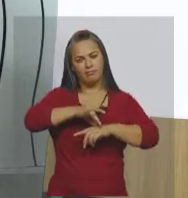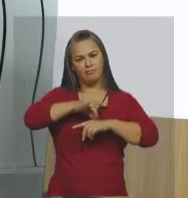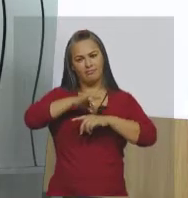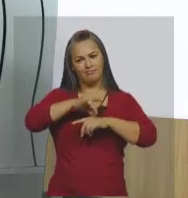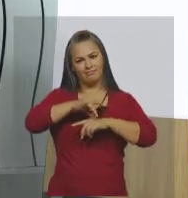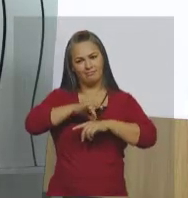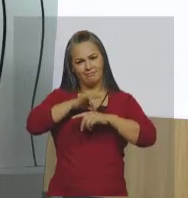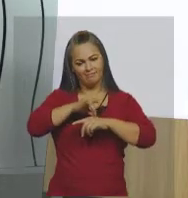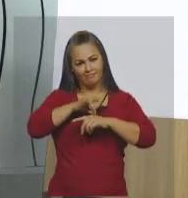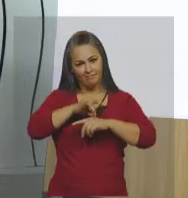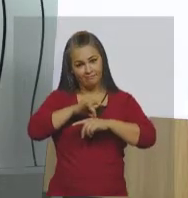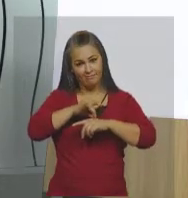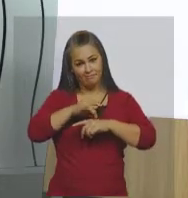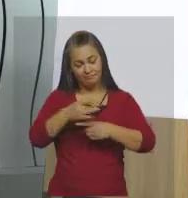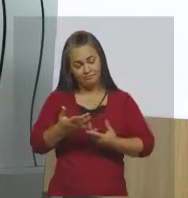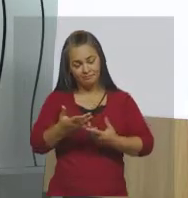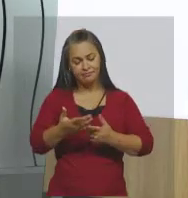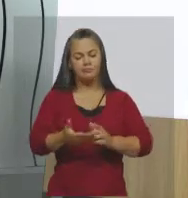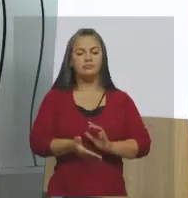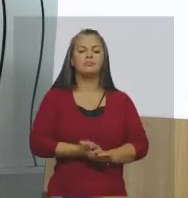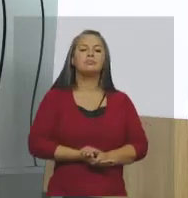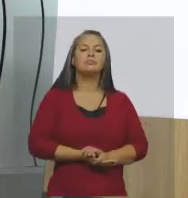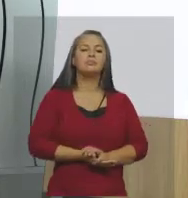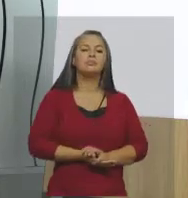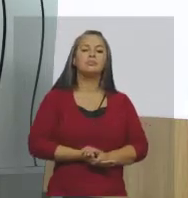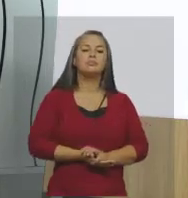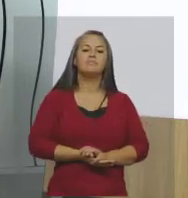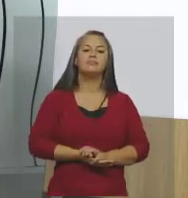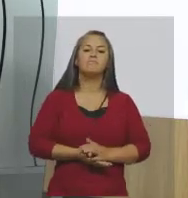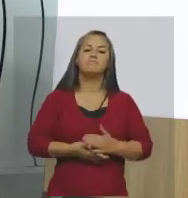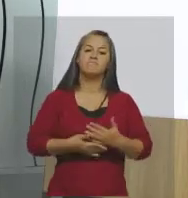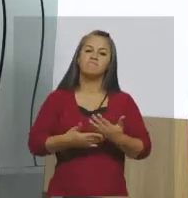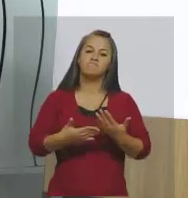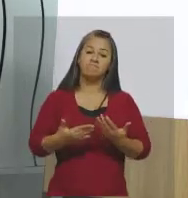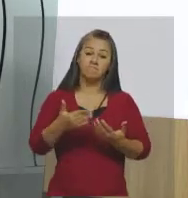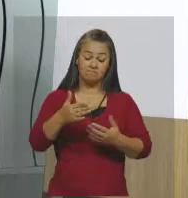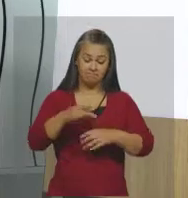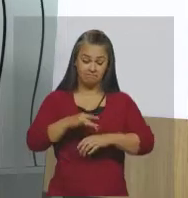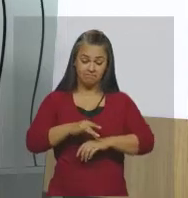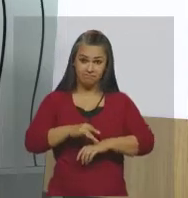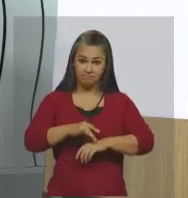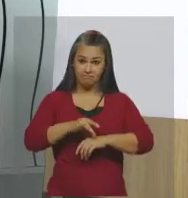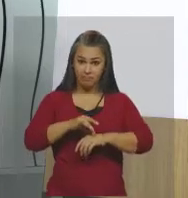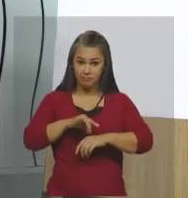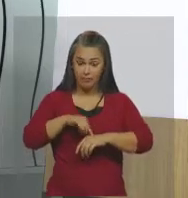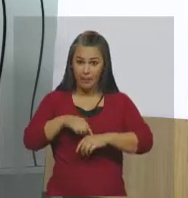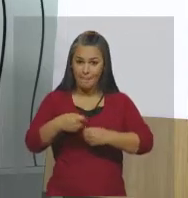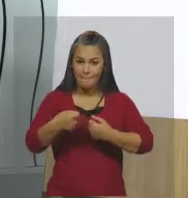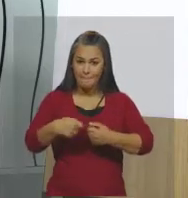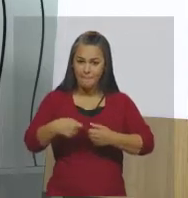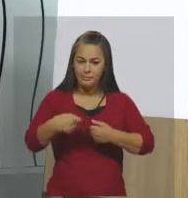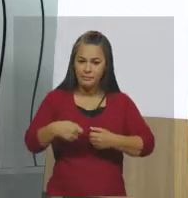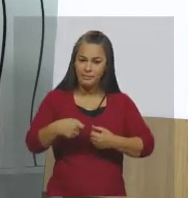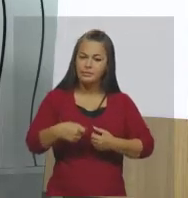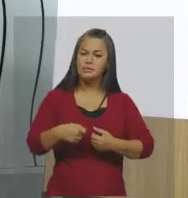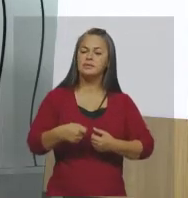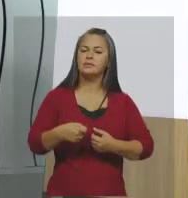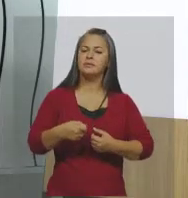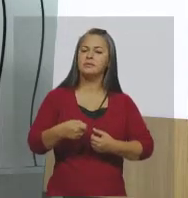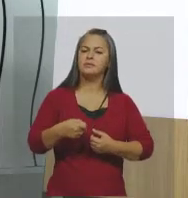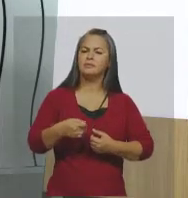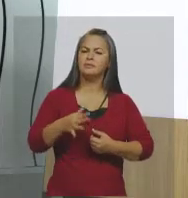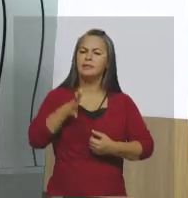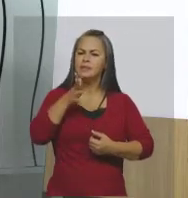outro ser vivo, de um animal. Então, essa carne, ela precisa de um processo